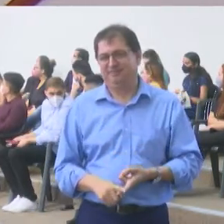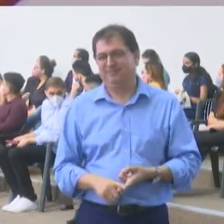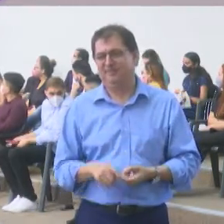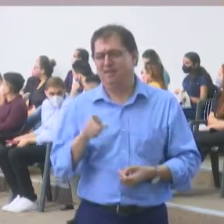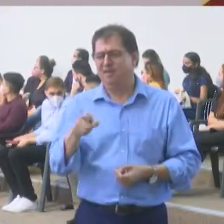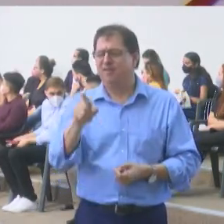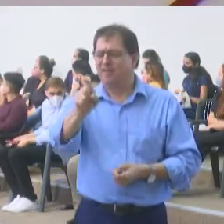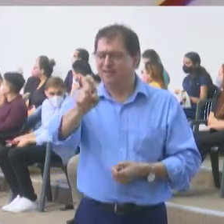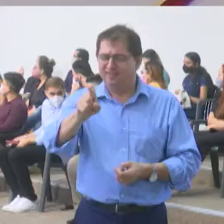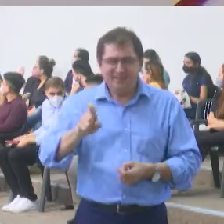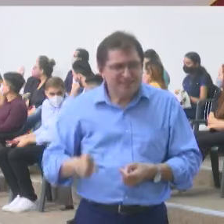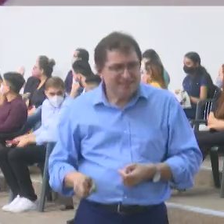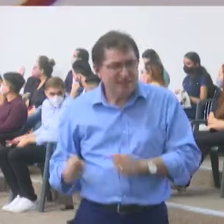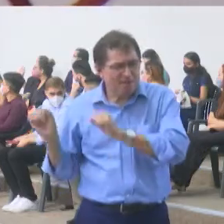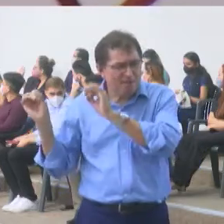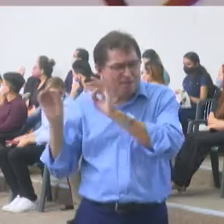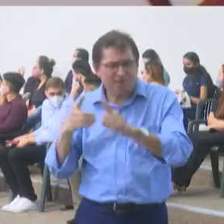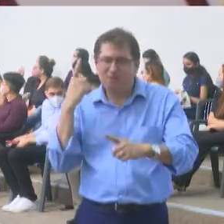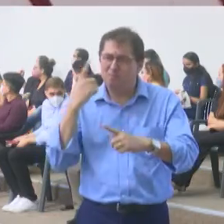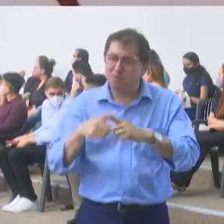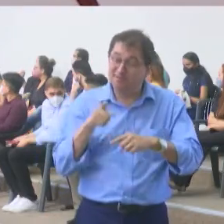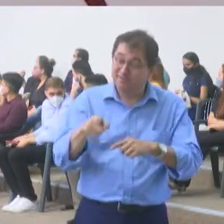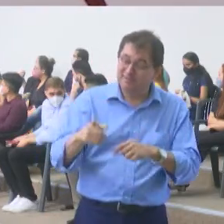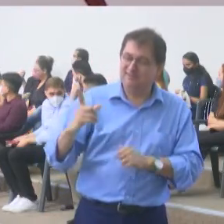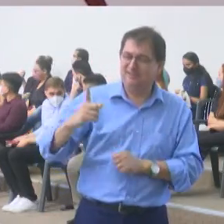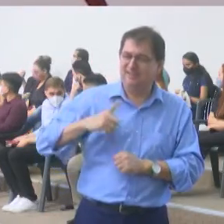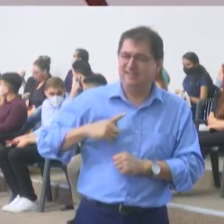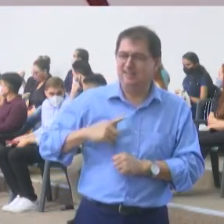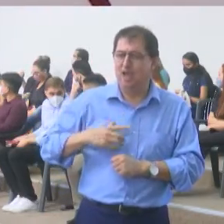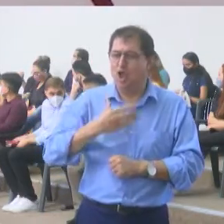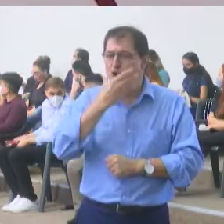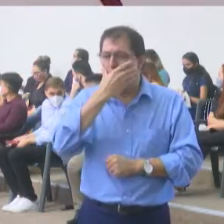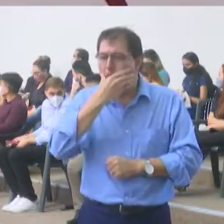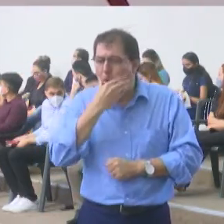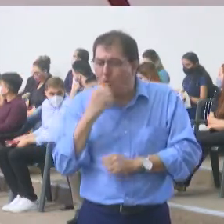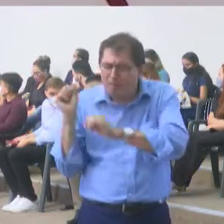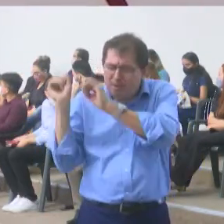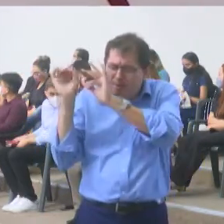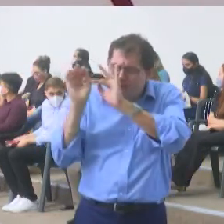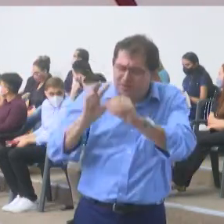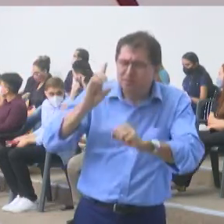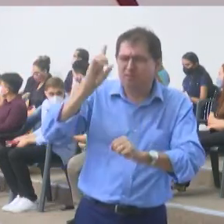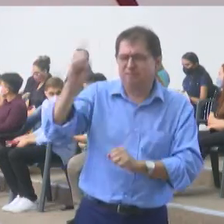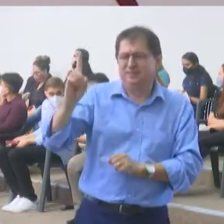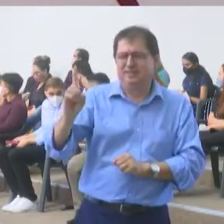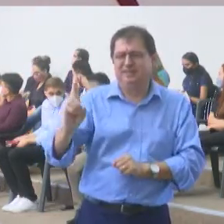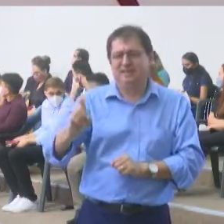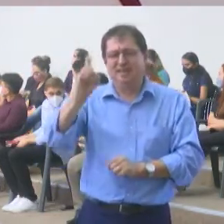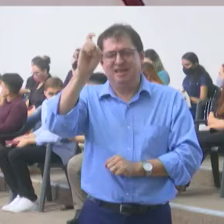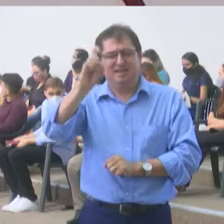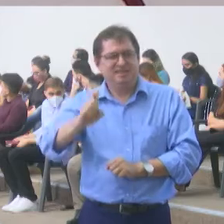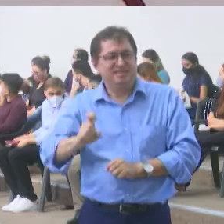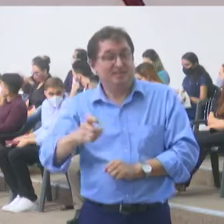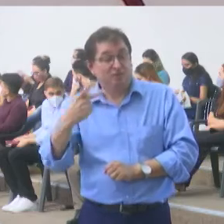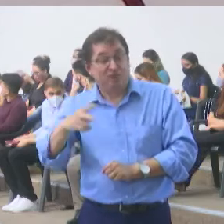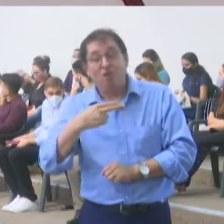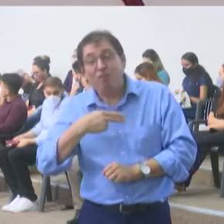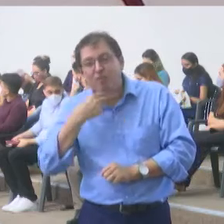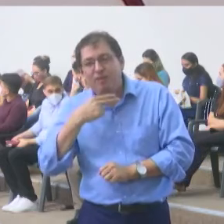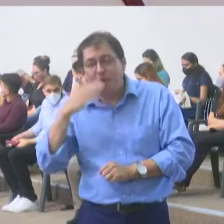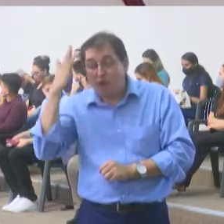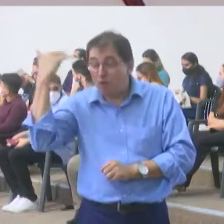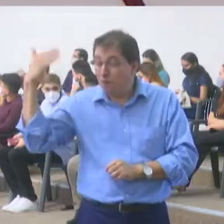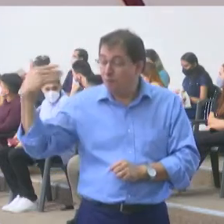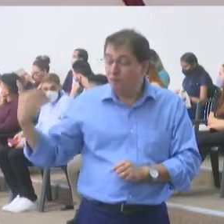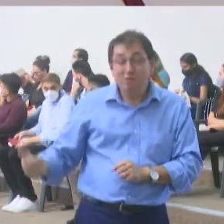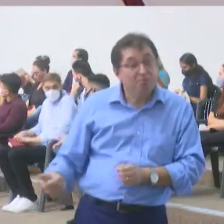jornada. Ele te deu Boaz e te deu agora o netinho, e seja famado em Israel o nome dele, versículo 15, e ele será restaurador da